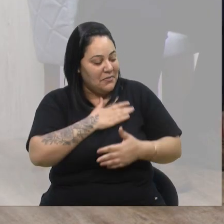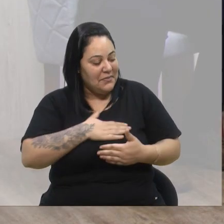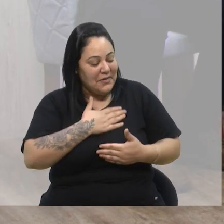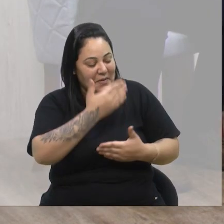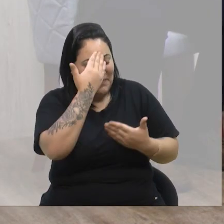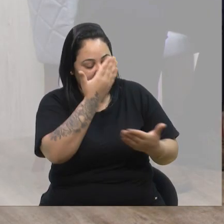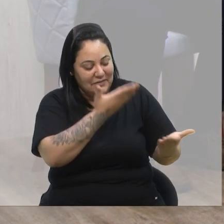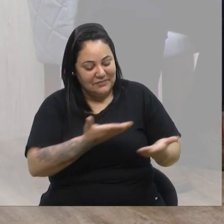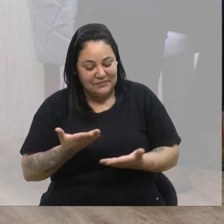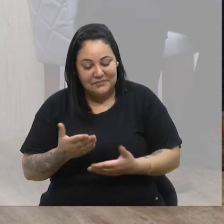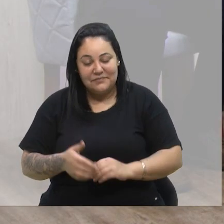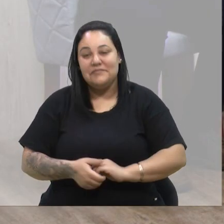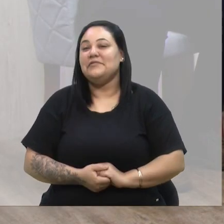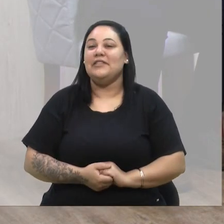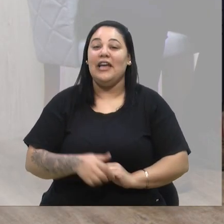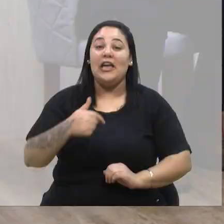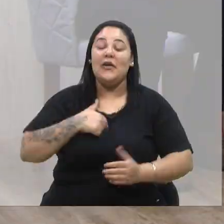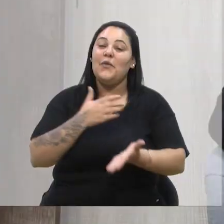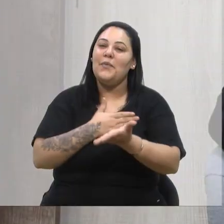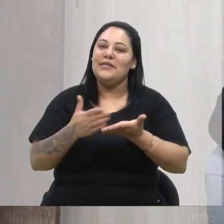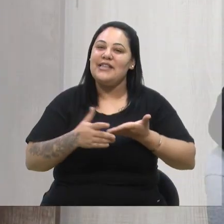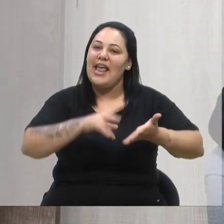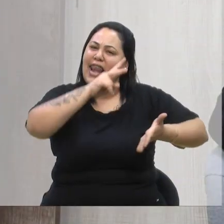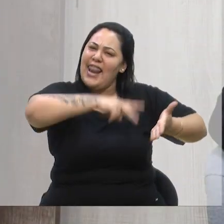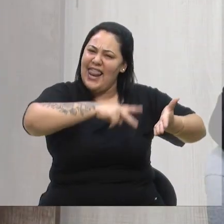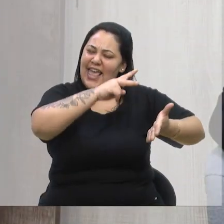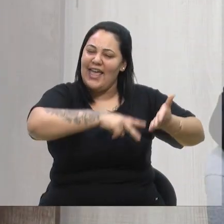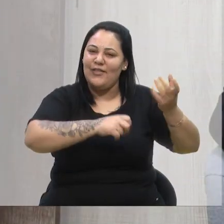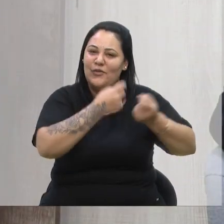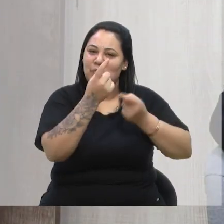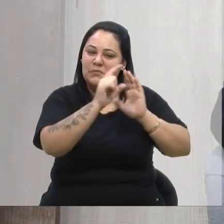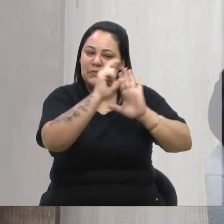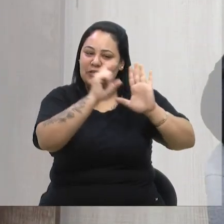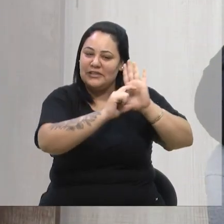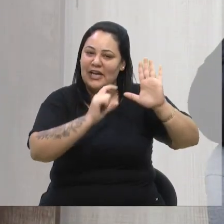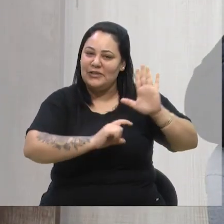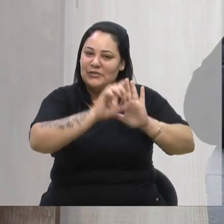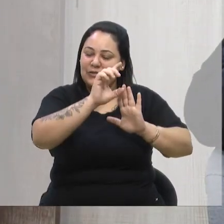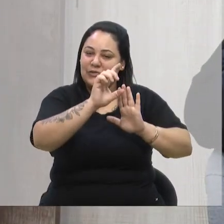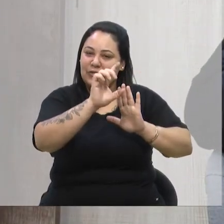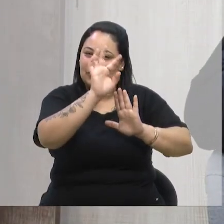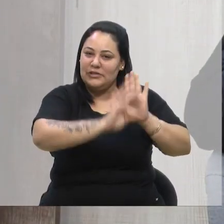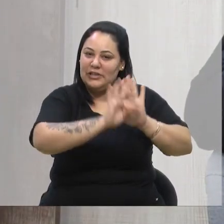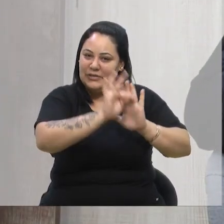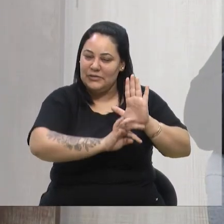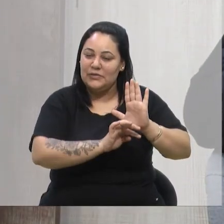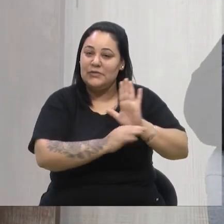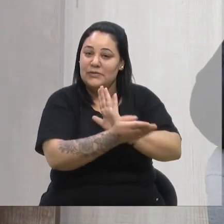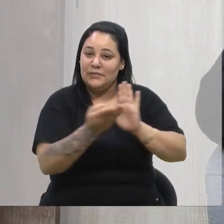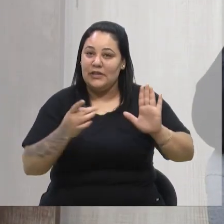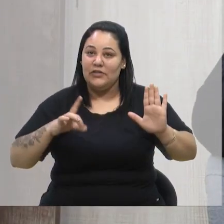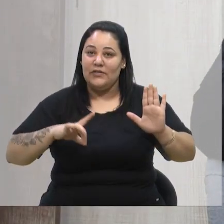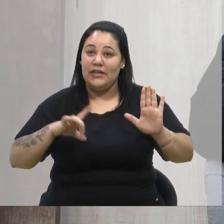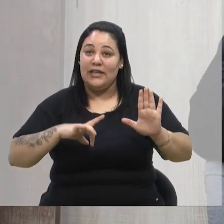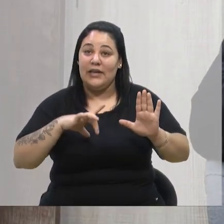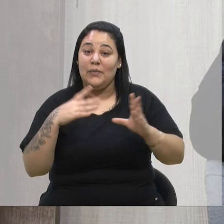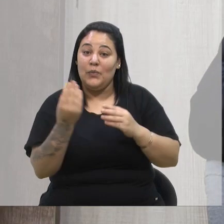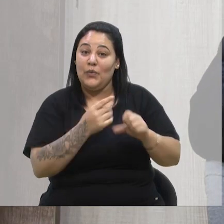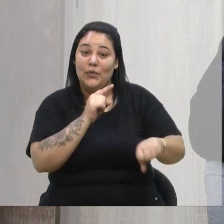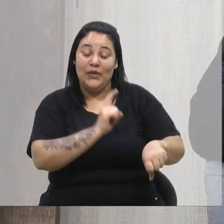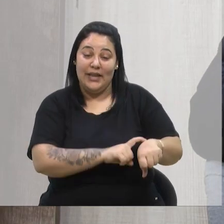pelo convite. Eu comecei lendo alguns dos trechos e teremos bastante tempo